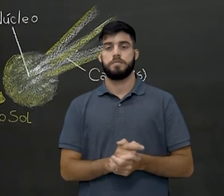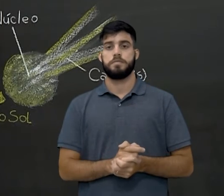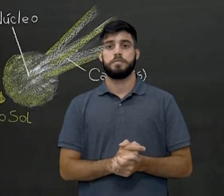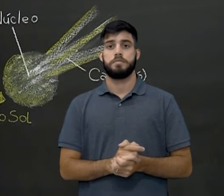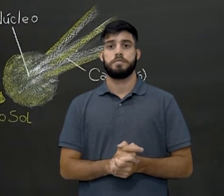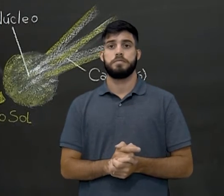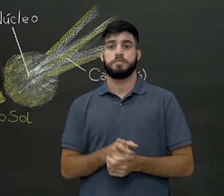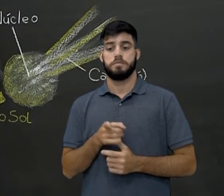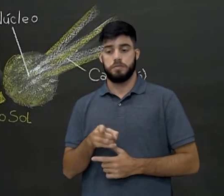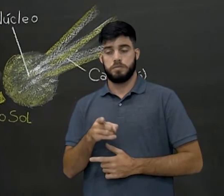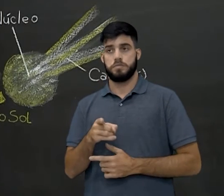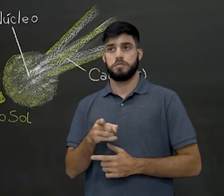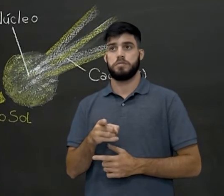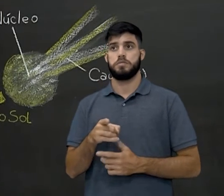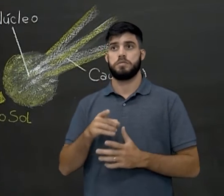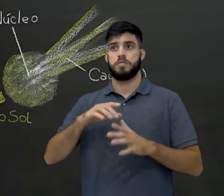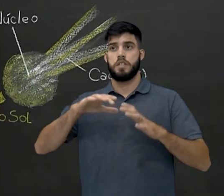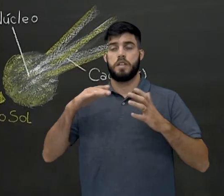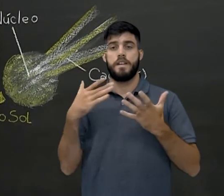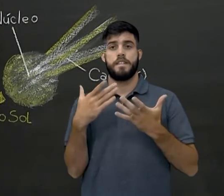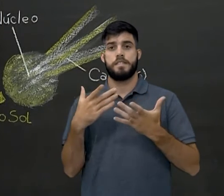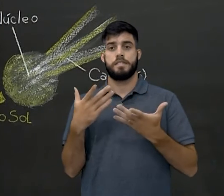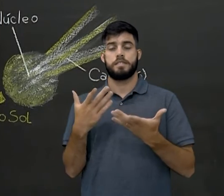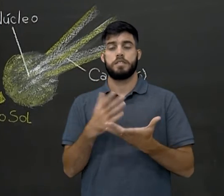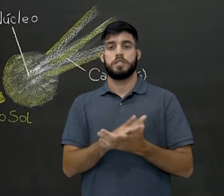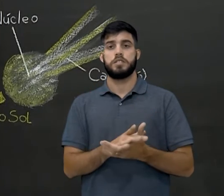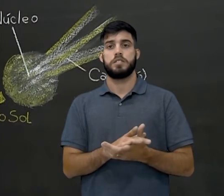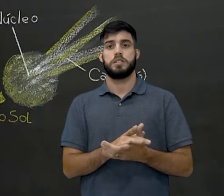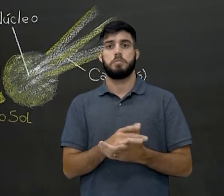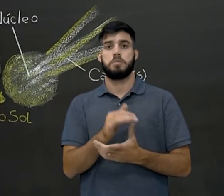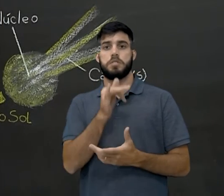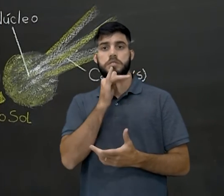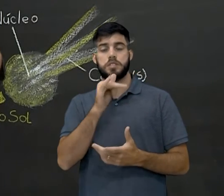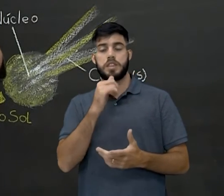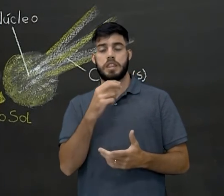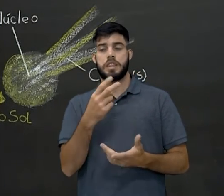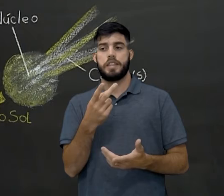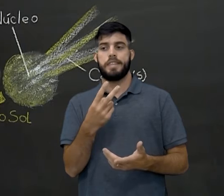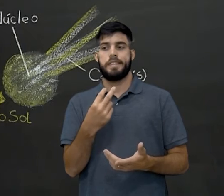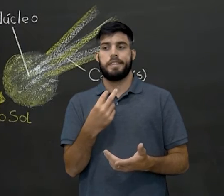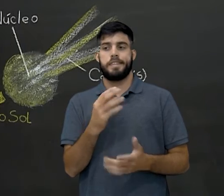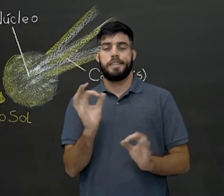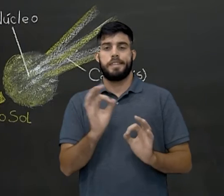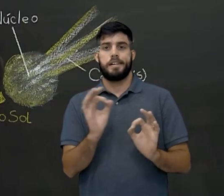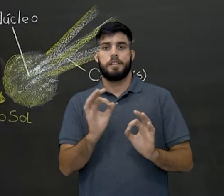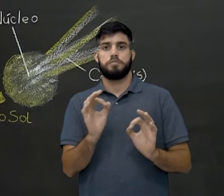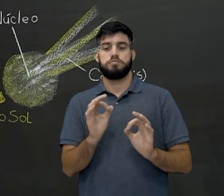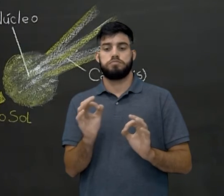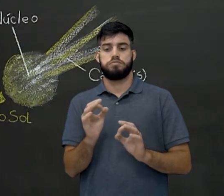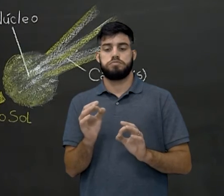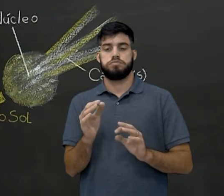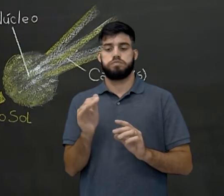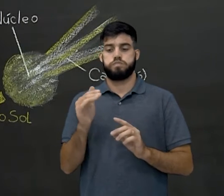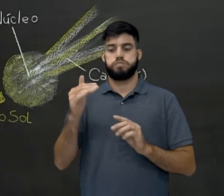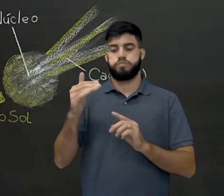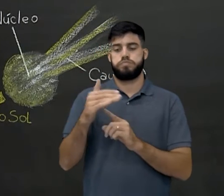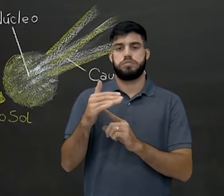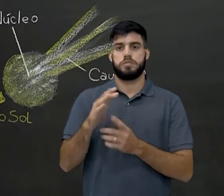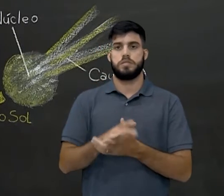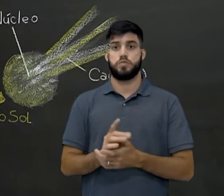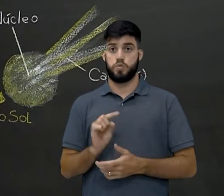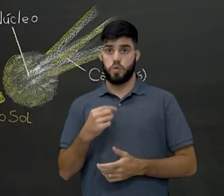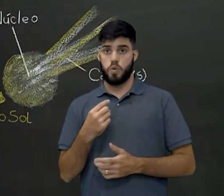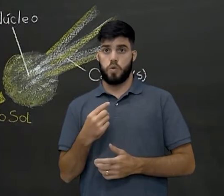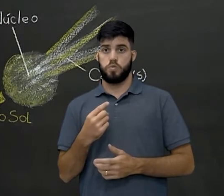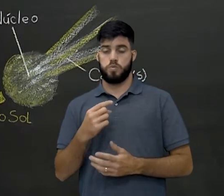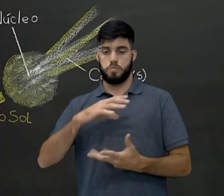muito fina, acaba que propicia, ela não fica tão protegida e acaba tendo esses impactos. No nosso caso, como a